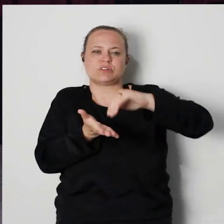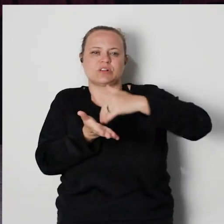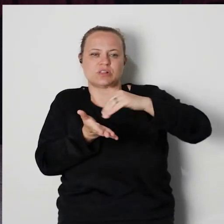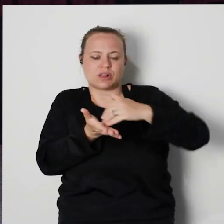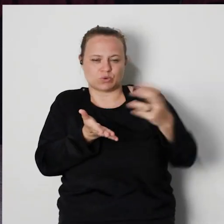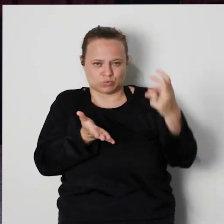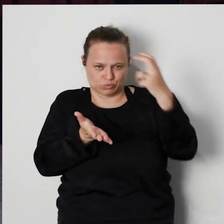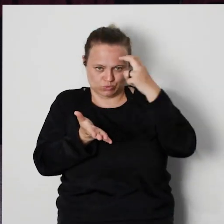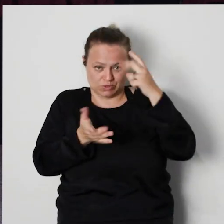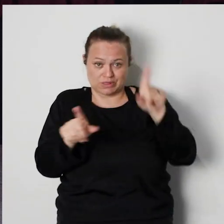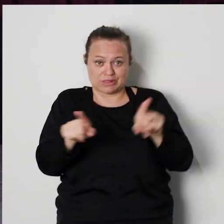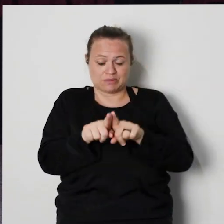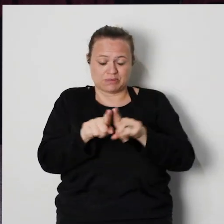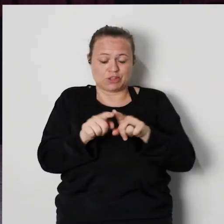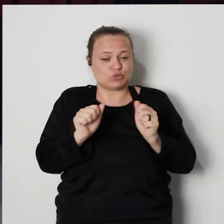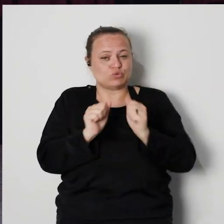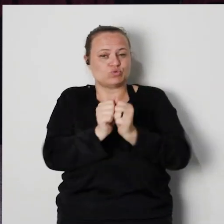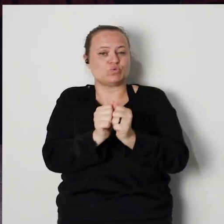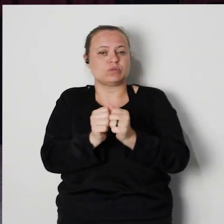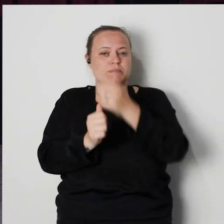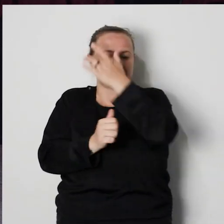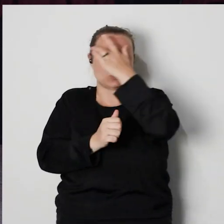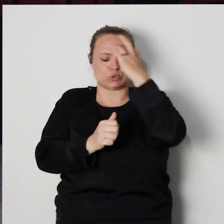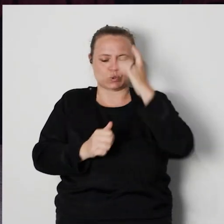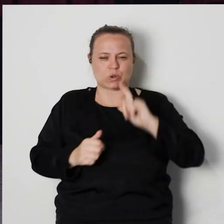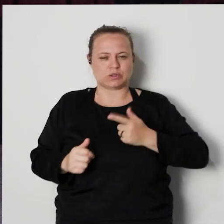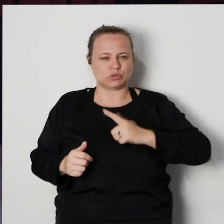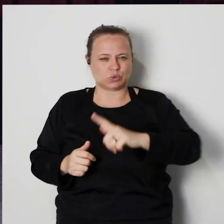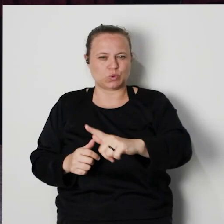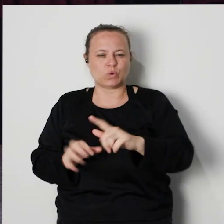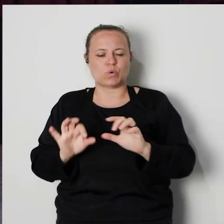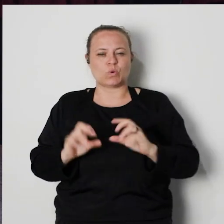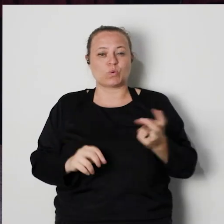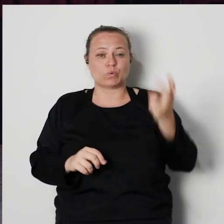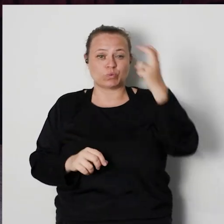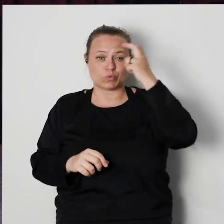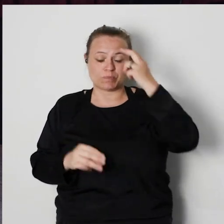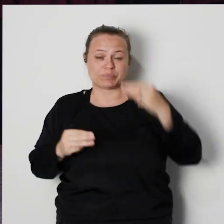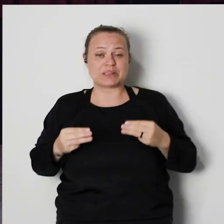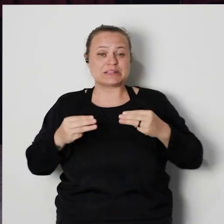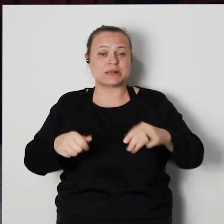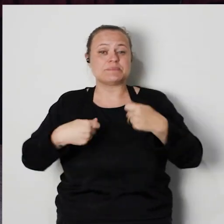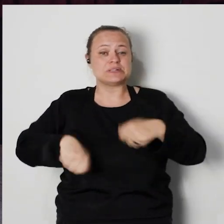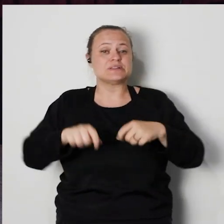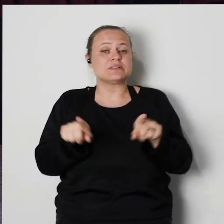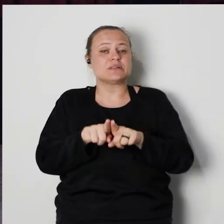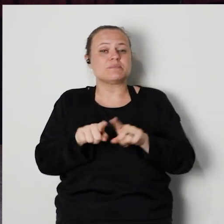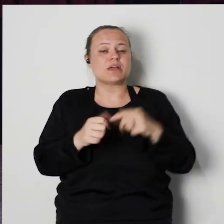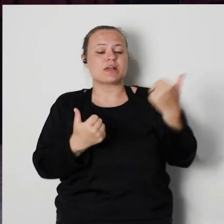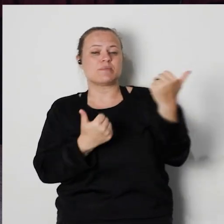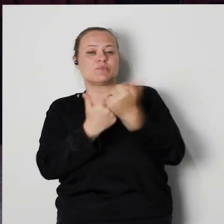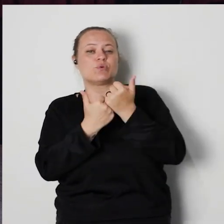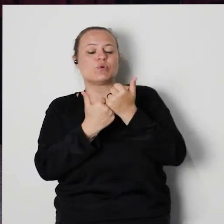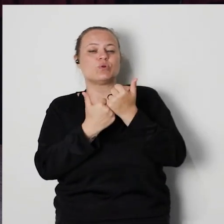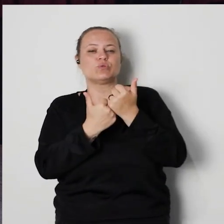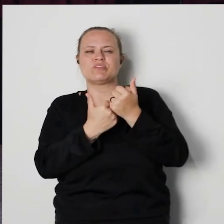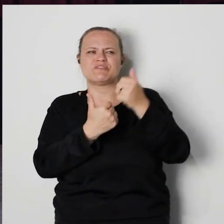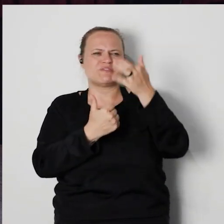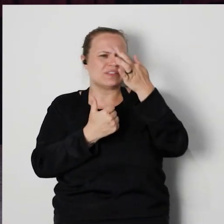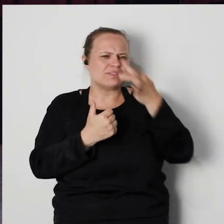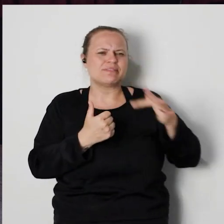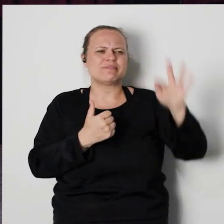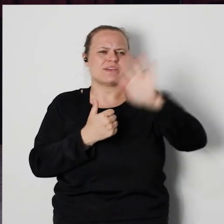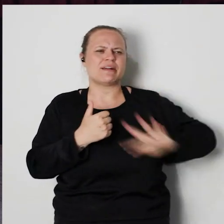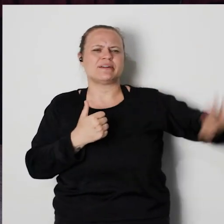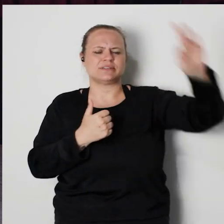Ministério junto ao Fórum Nacional de Secretários e Gestores Estaduais de Cultura e também aos gestores municipais de